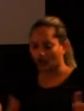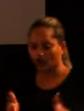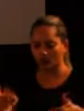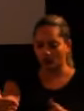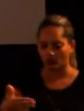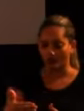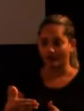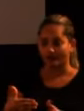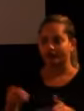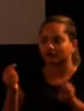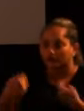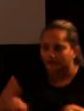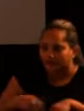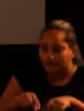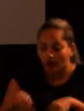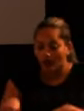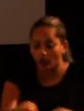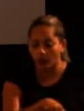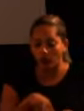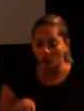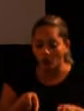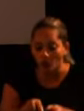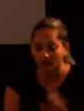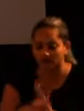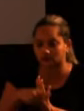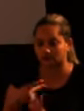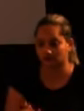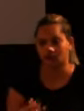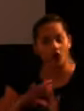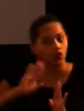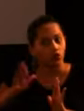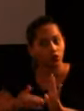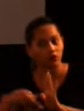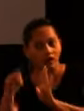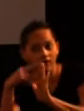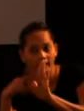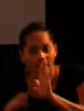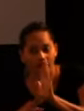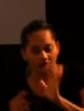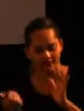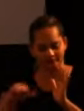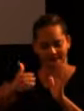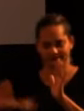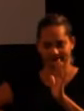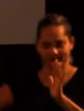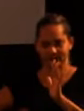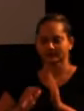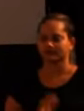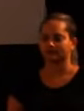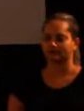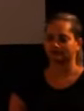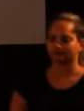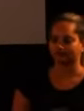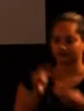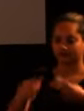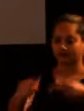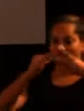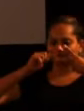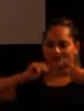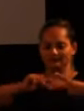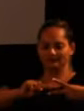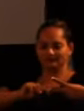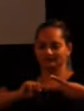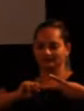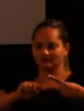lateral, fundo, índice de ocupação, índice de permeabilidade, tudo isso. Às vezes ele não consegue nem chegar no 12, tá? Aí lá para trás a gente